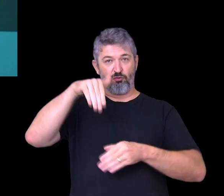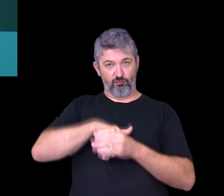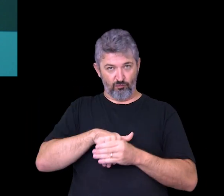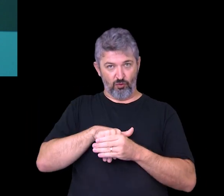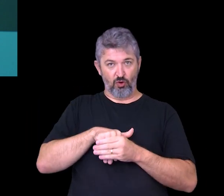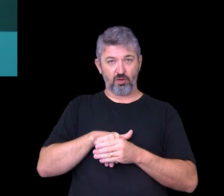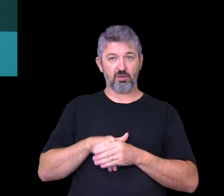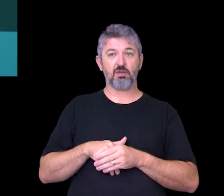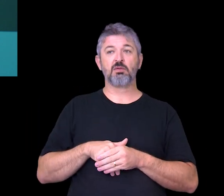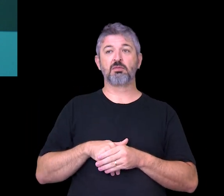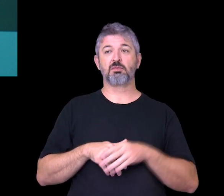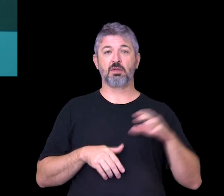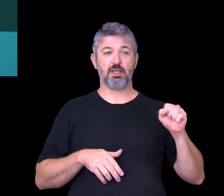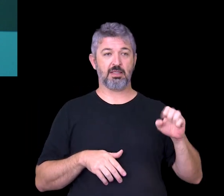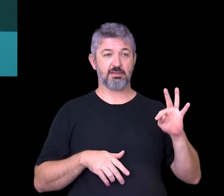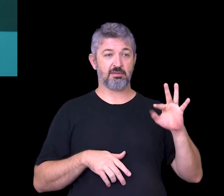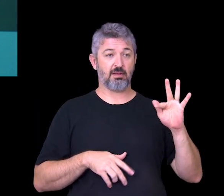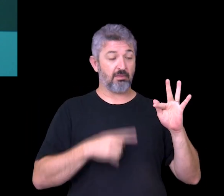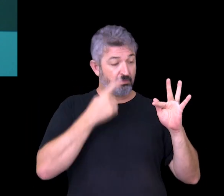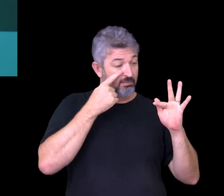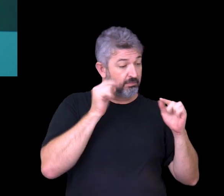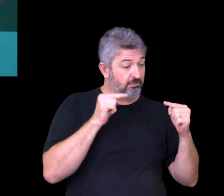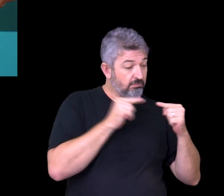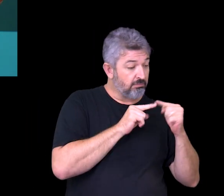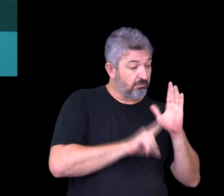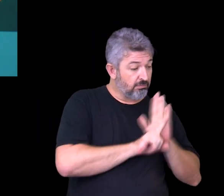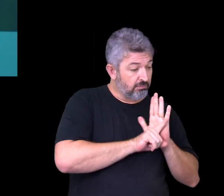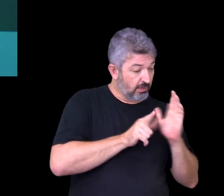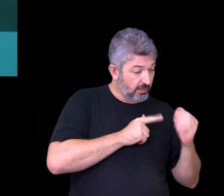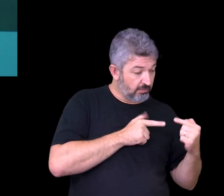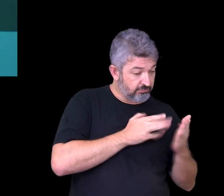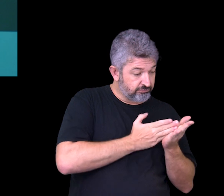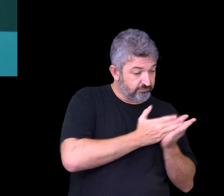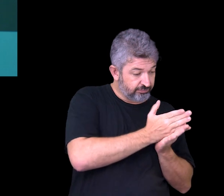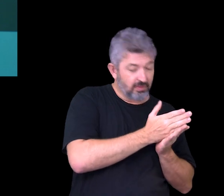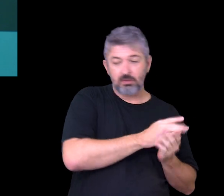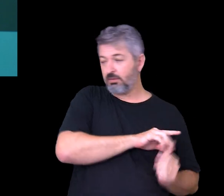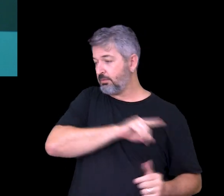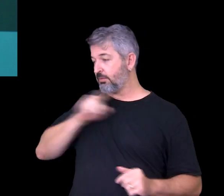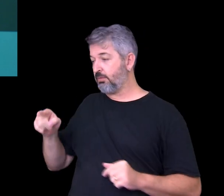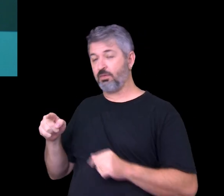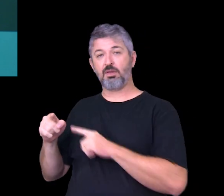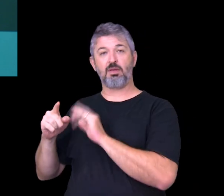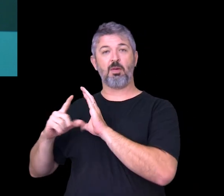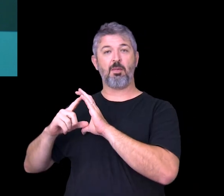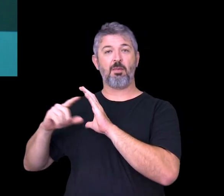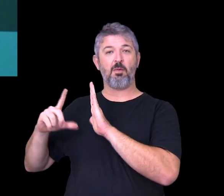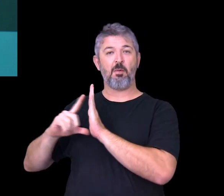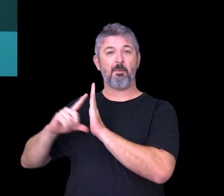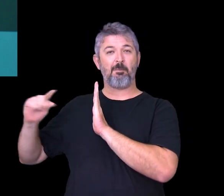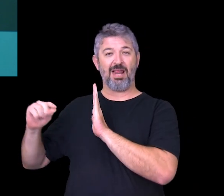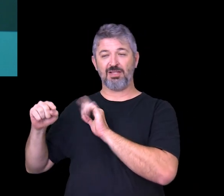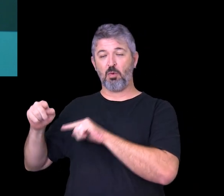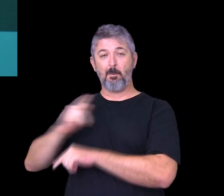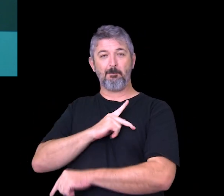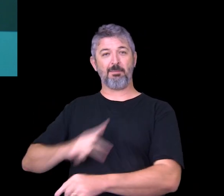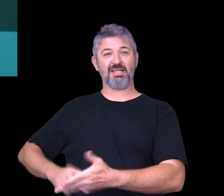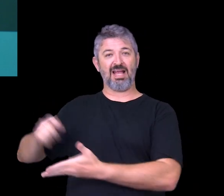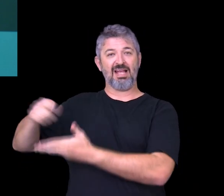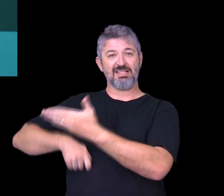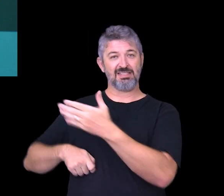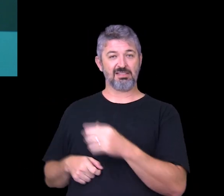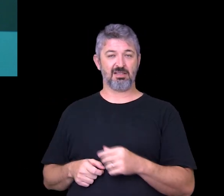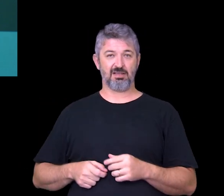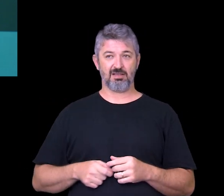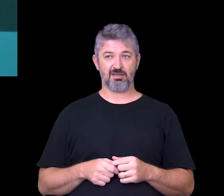Tribunal Federal para ver a questão da legalidade e depois vai para o Executivo. Então, já na Praça dos Três Poderes, já é um segundo